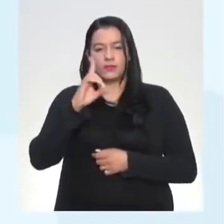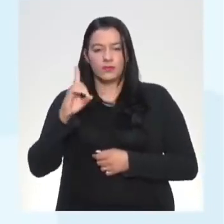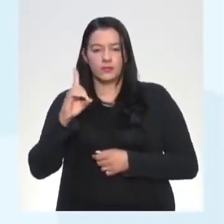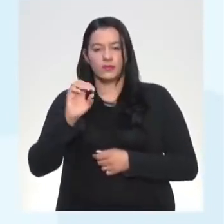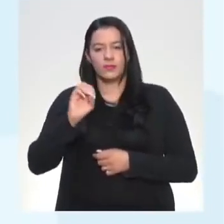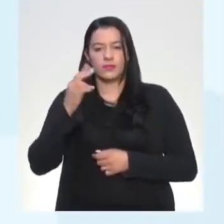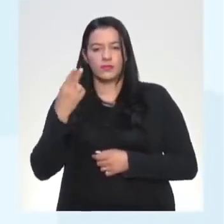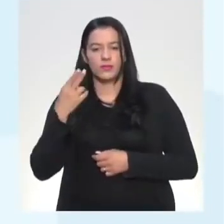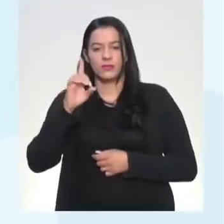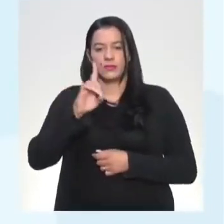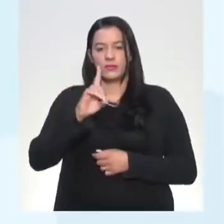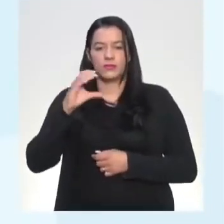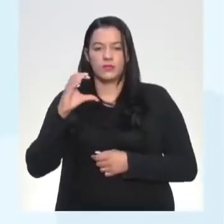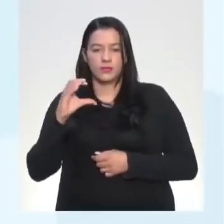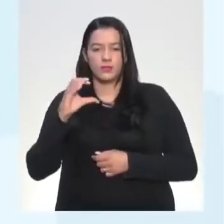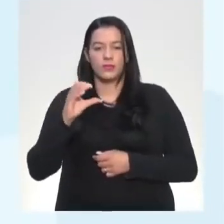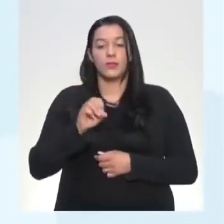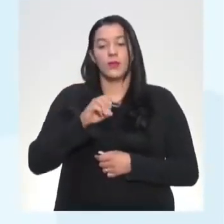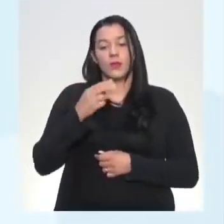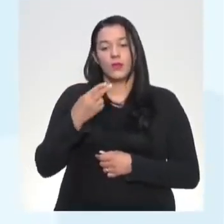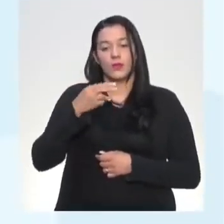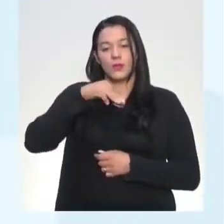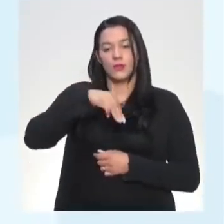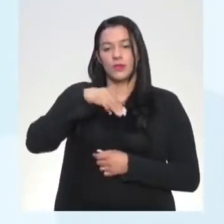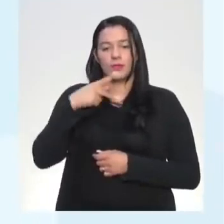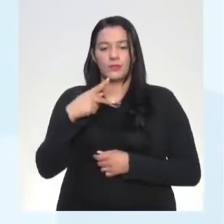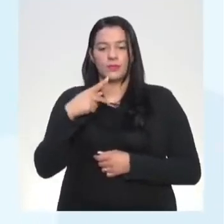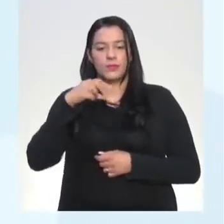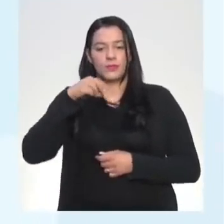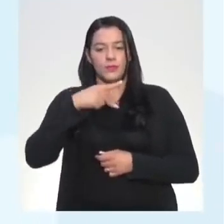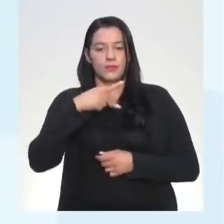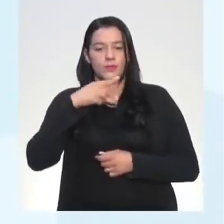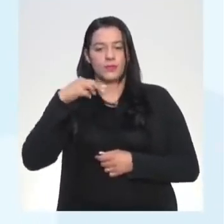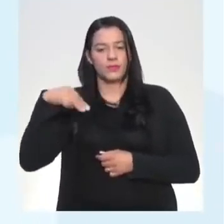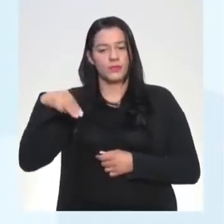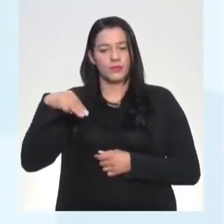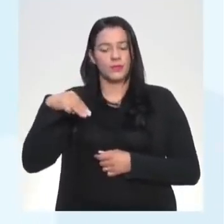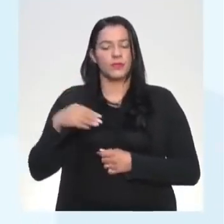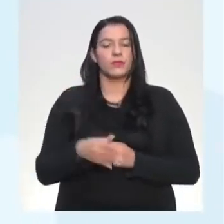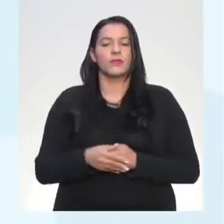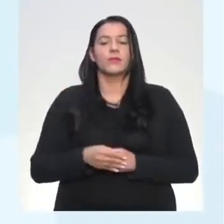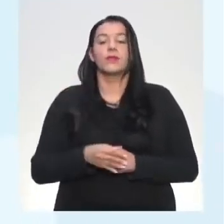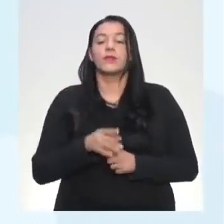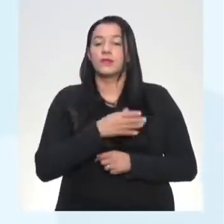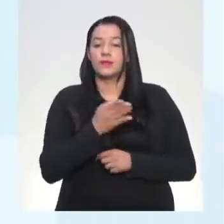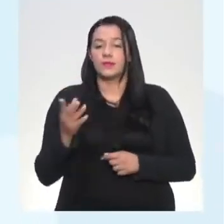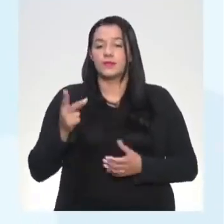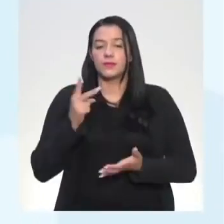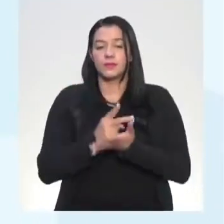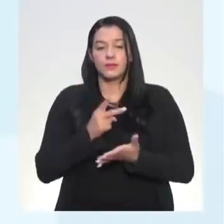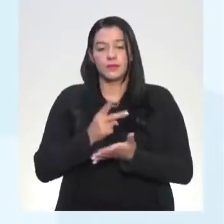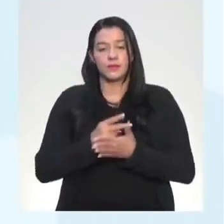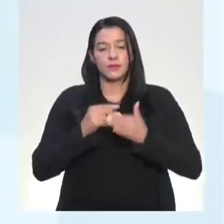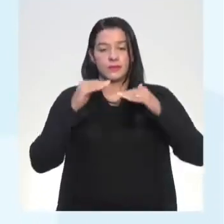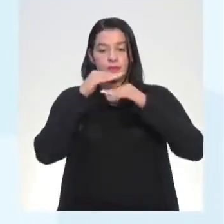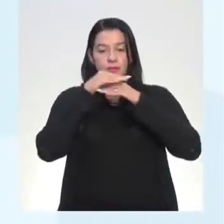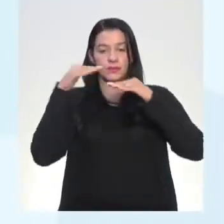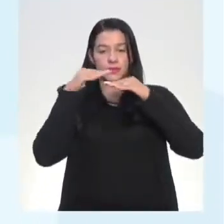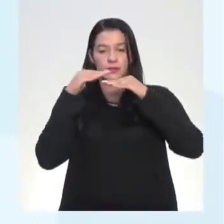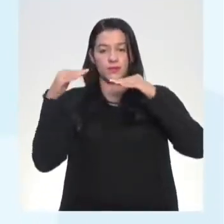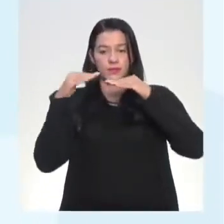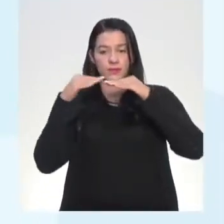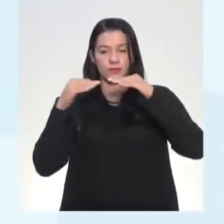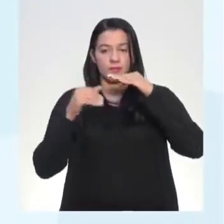DC e o terceiro é MP ou PM, né? Lembrando que sempre tem que colocar esse tracinho em cima, né?